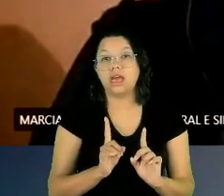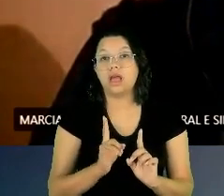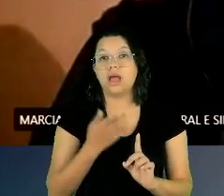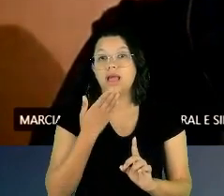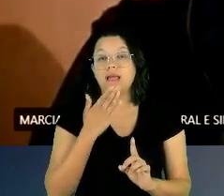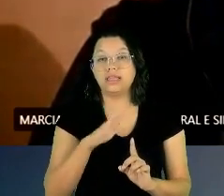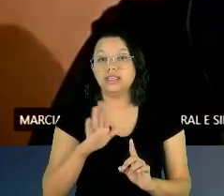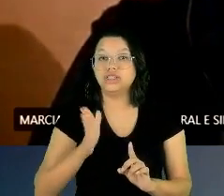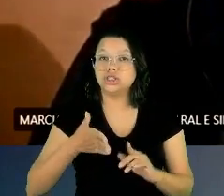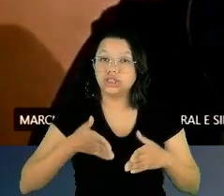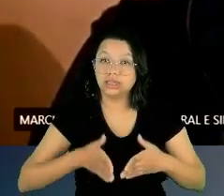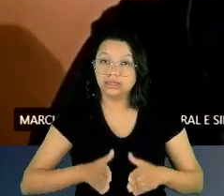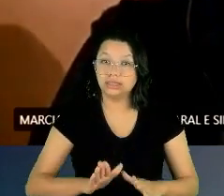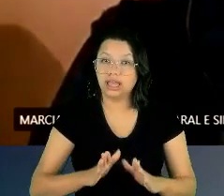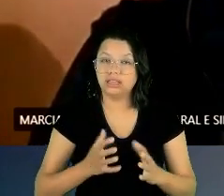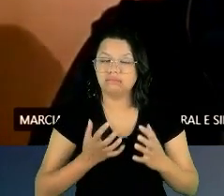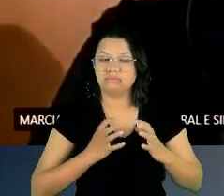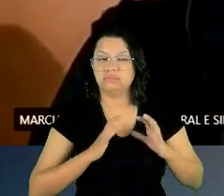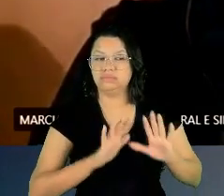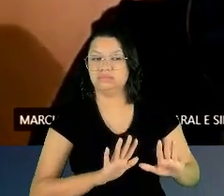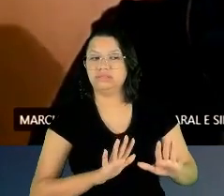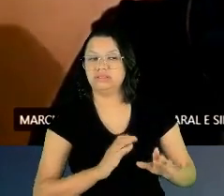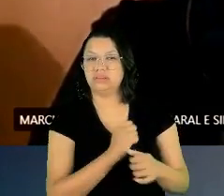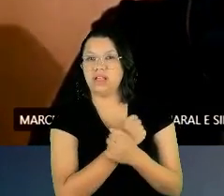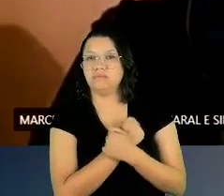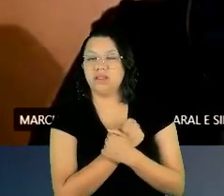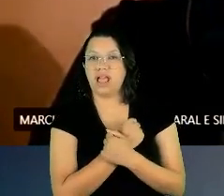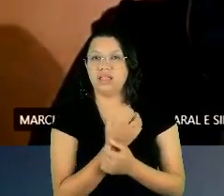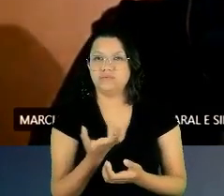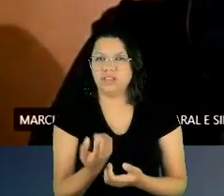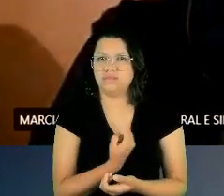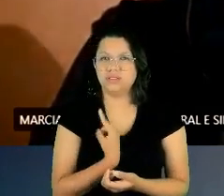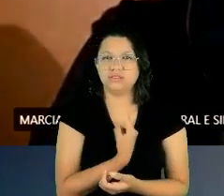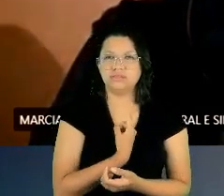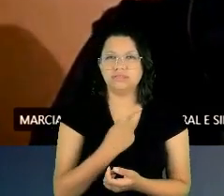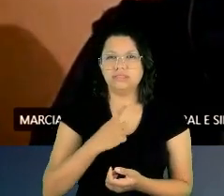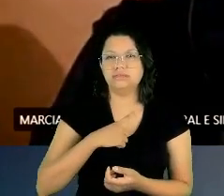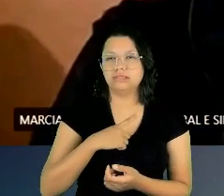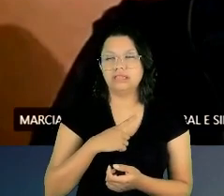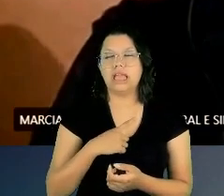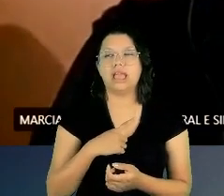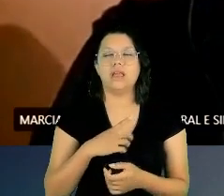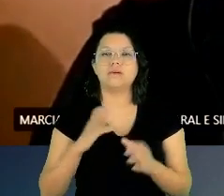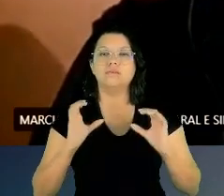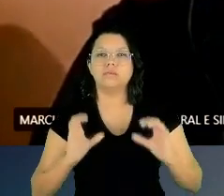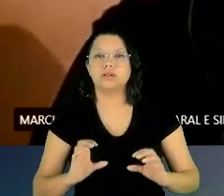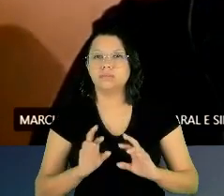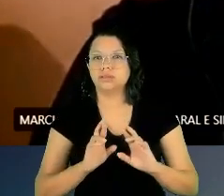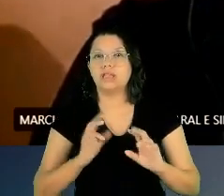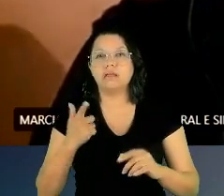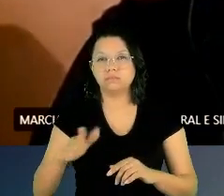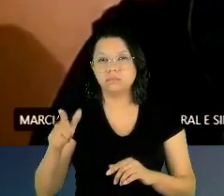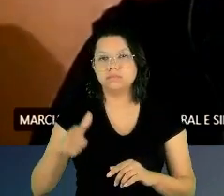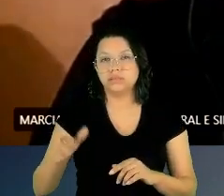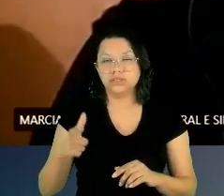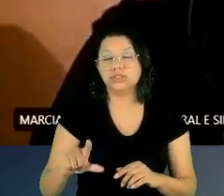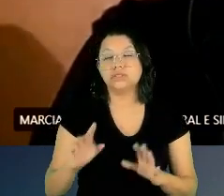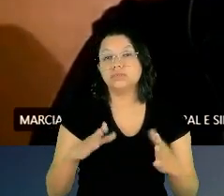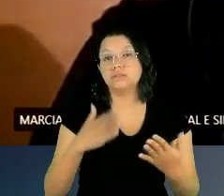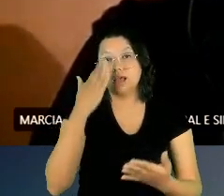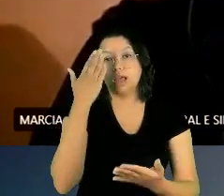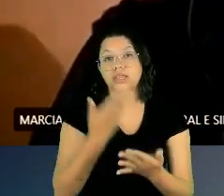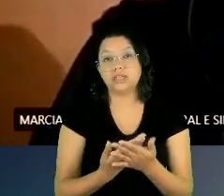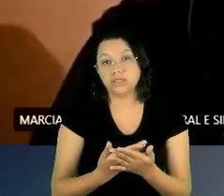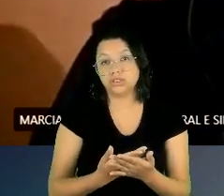já nasce rejeitando o contato, já não gosta muito de abraço, prefere ficar sozinha, tem comportamentos estereotipados. Então,